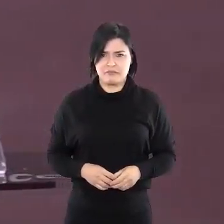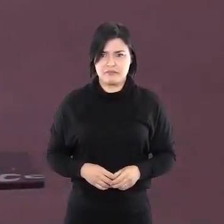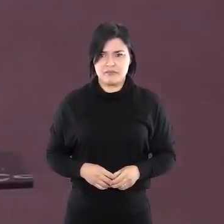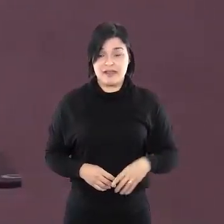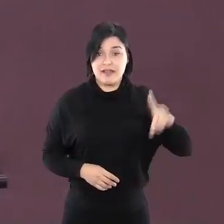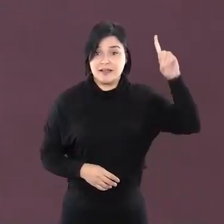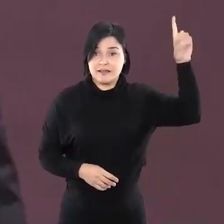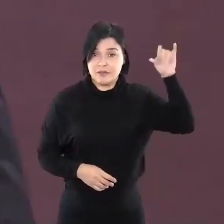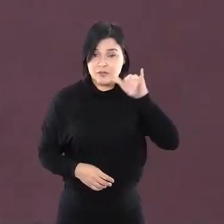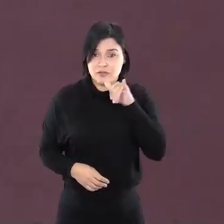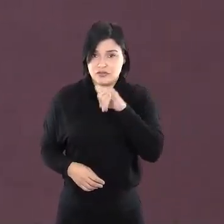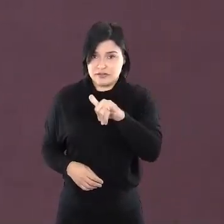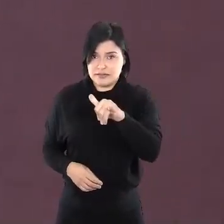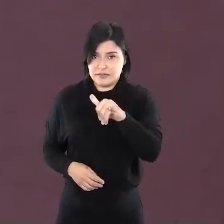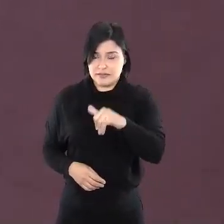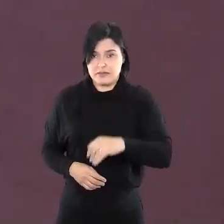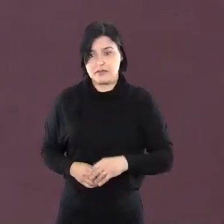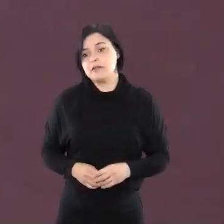Deus está dizendo